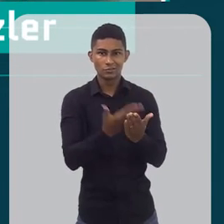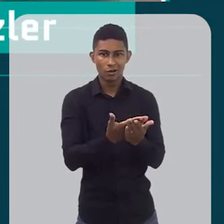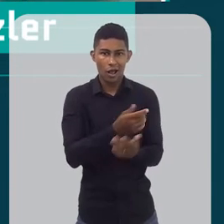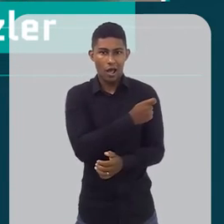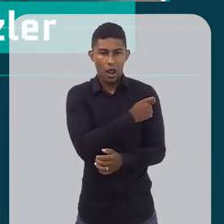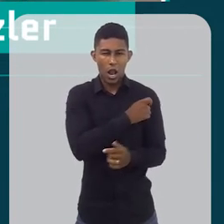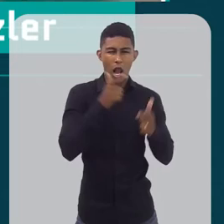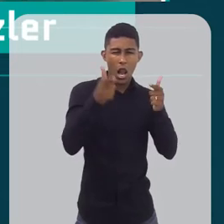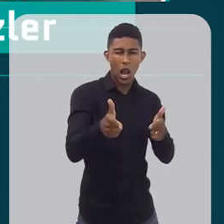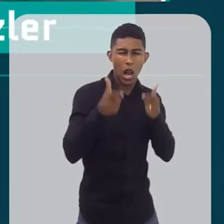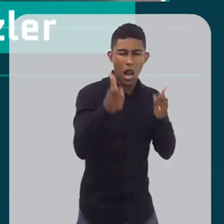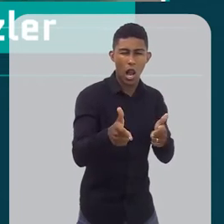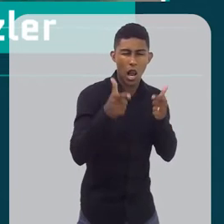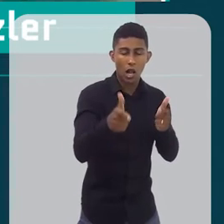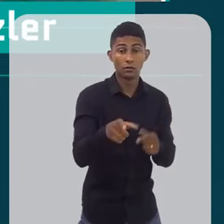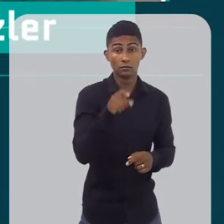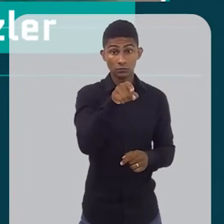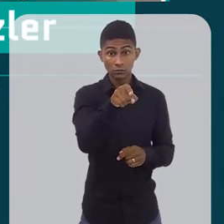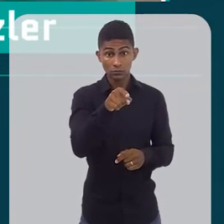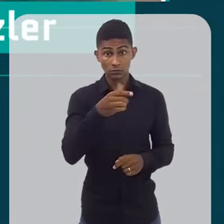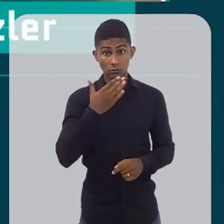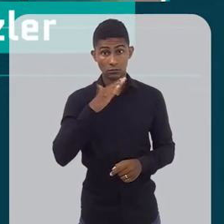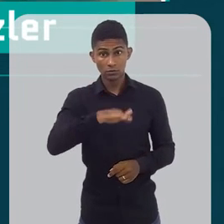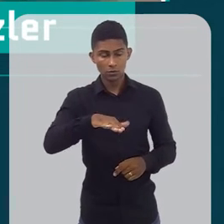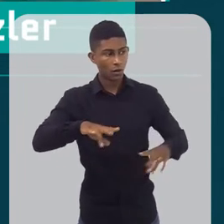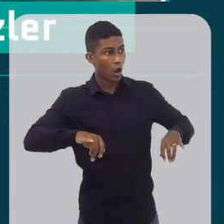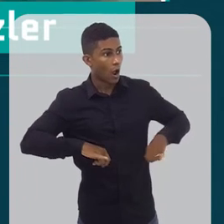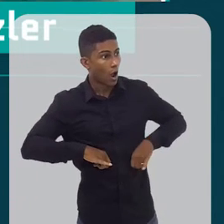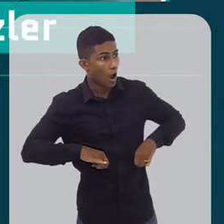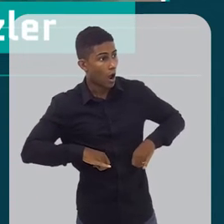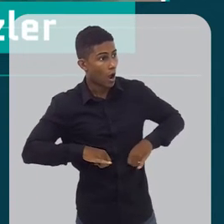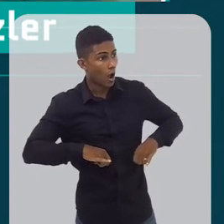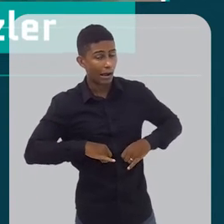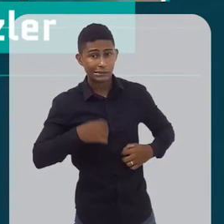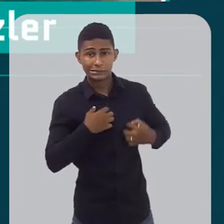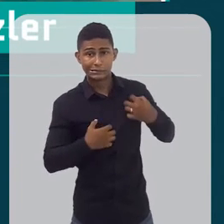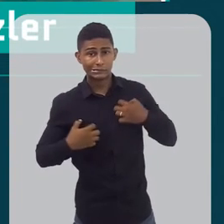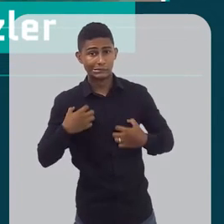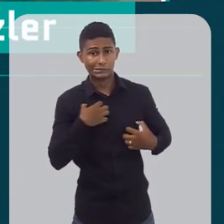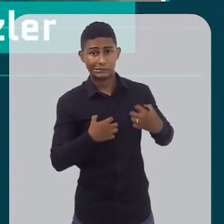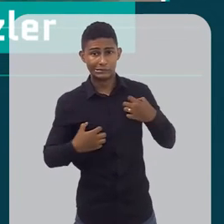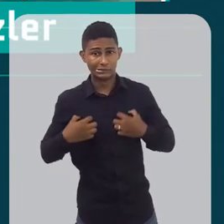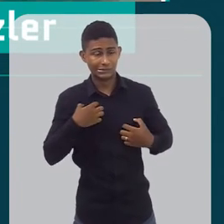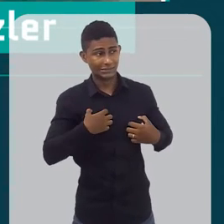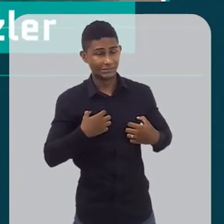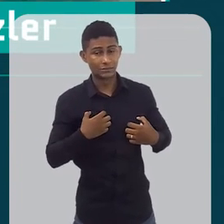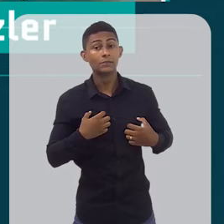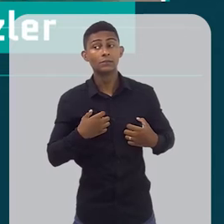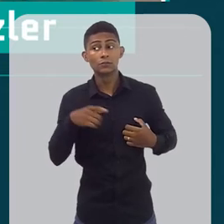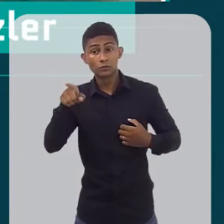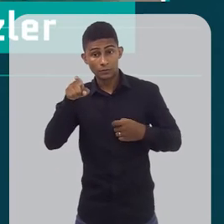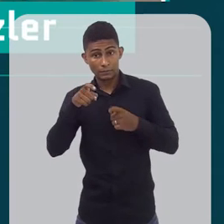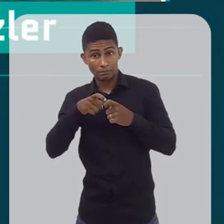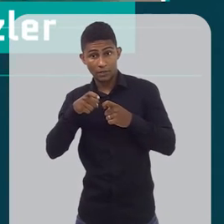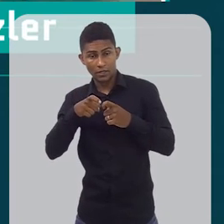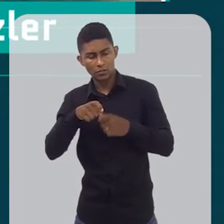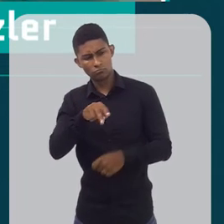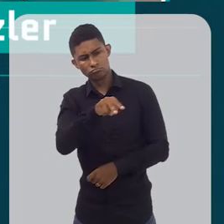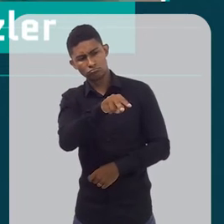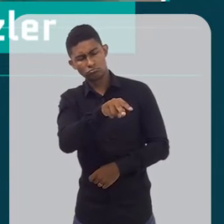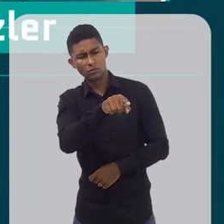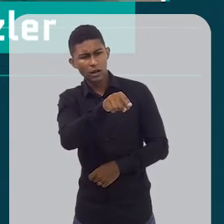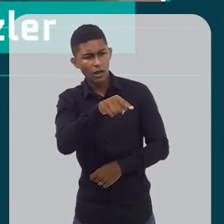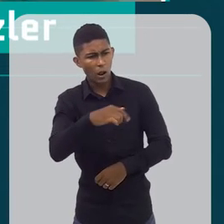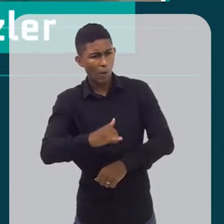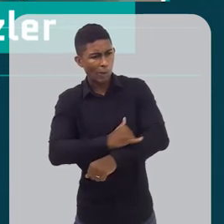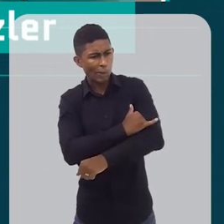um nível de ansiedade muito grande, enfim. Isso é levado em conta quando o médico vai examinar uma criança que está